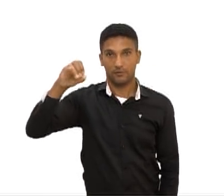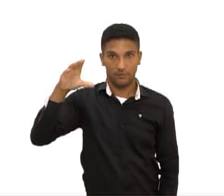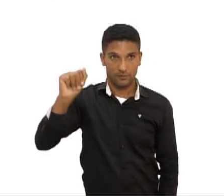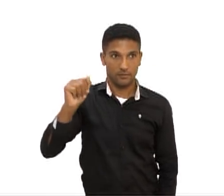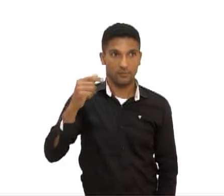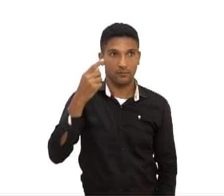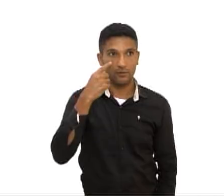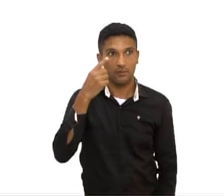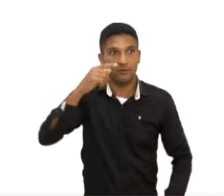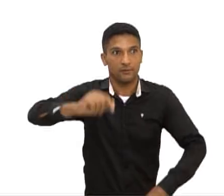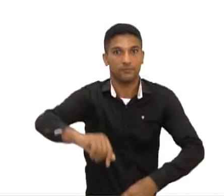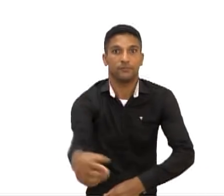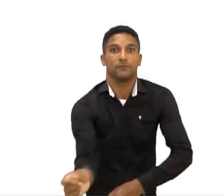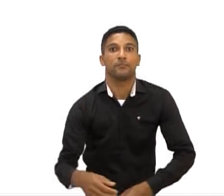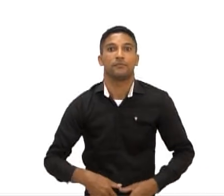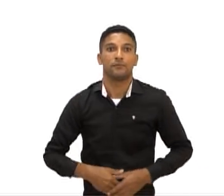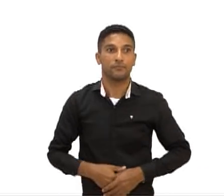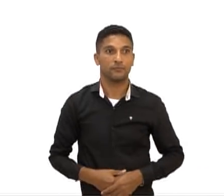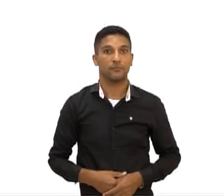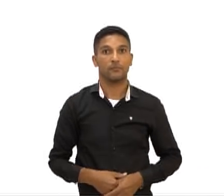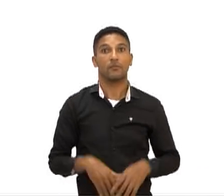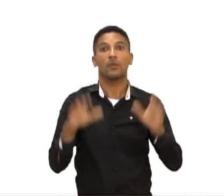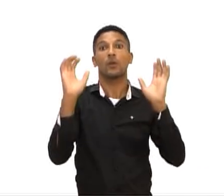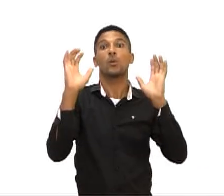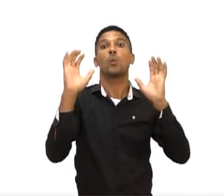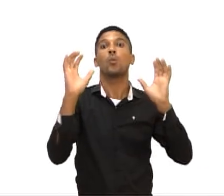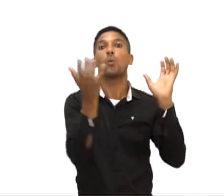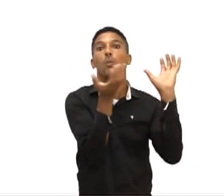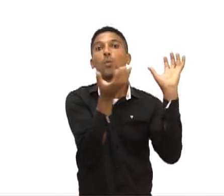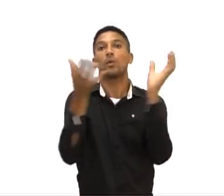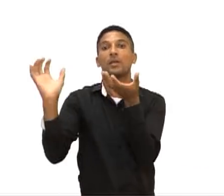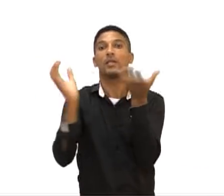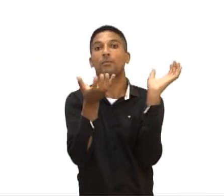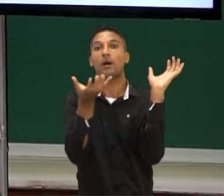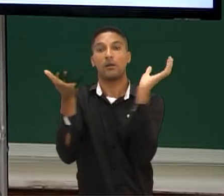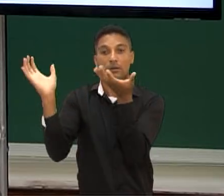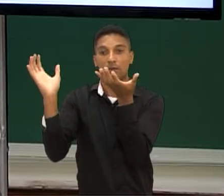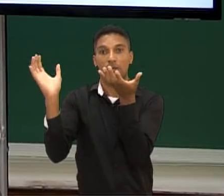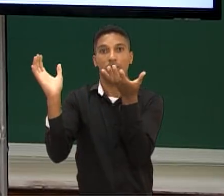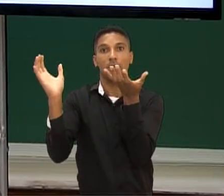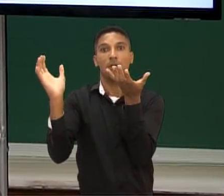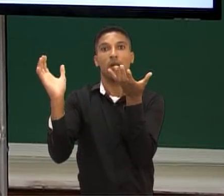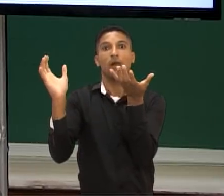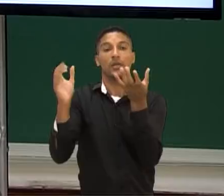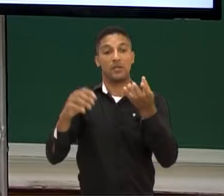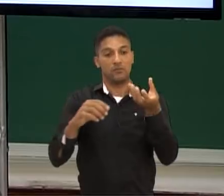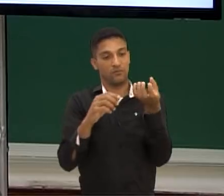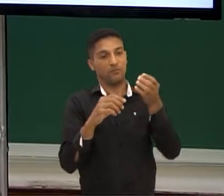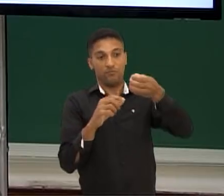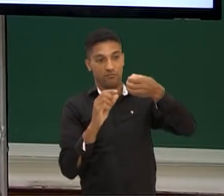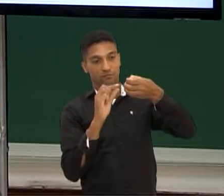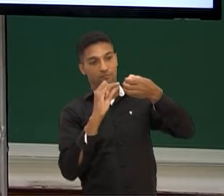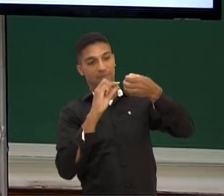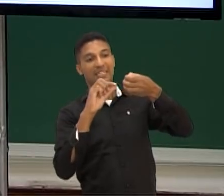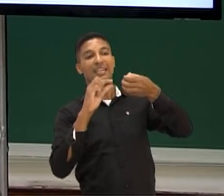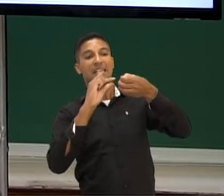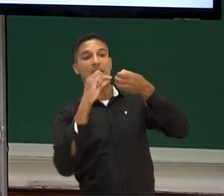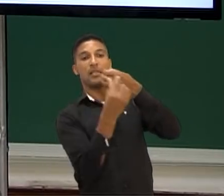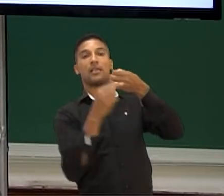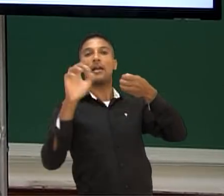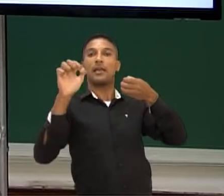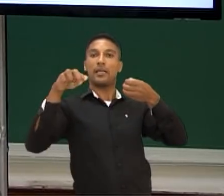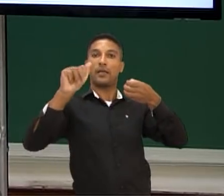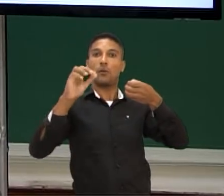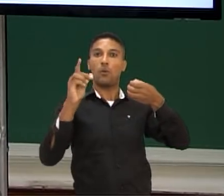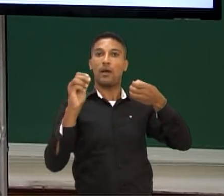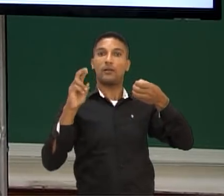clima é equatorial, quente e úmido. O que quer dizer? Próximo à linha do Equador,